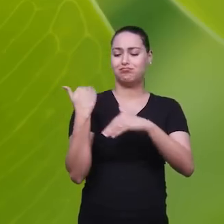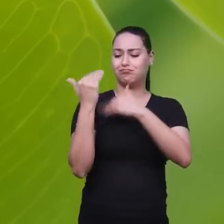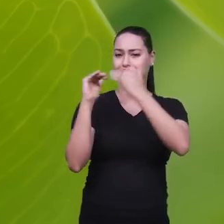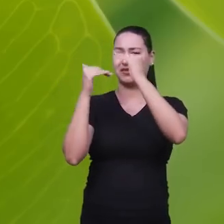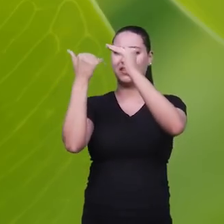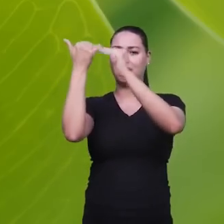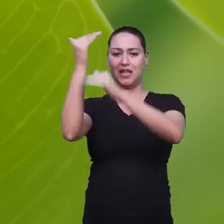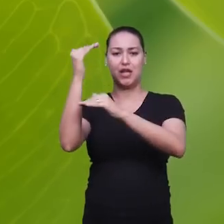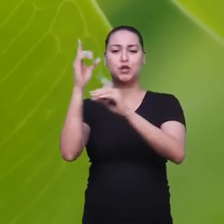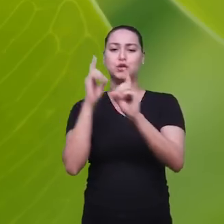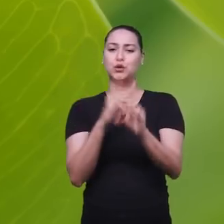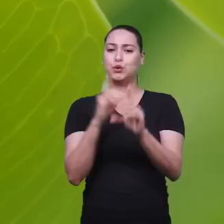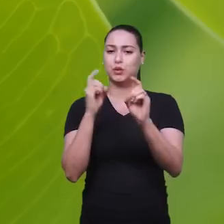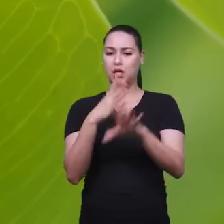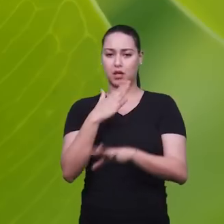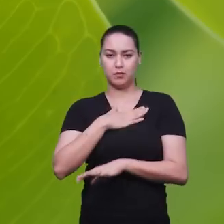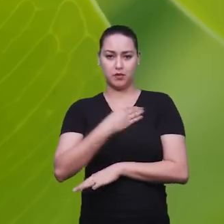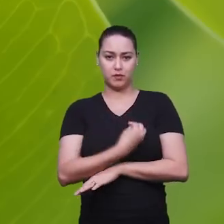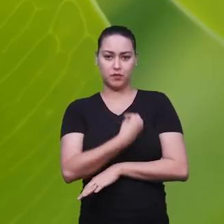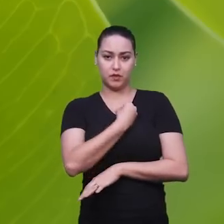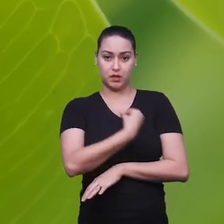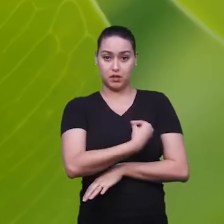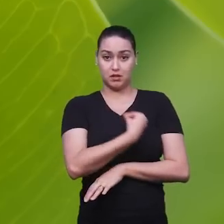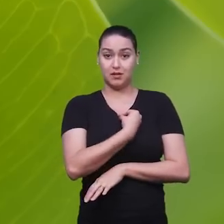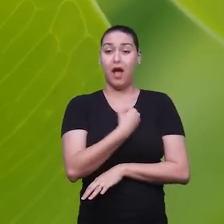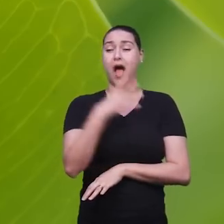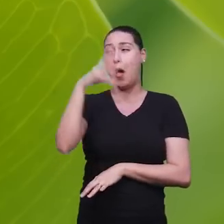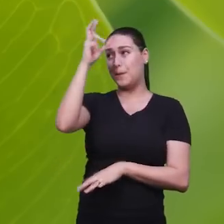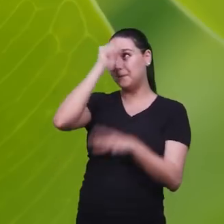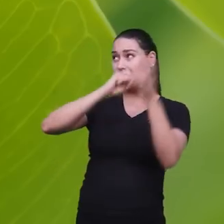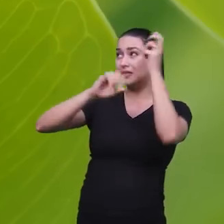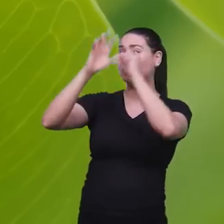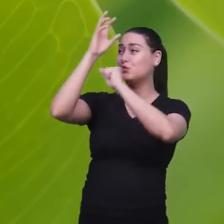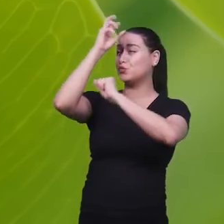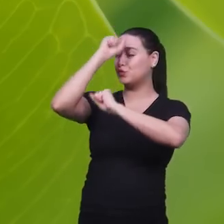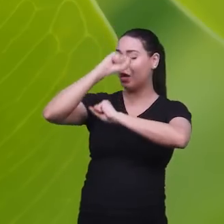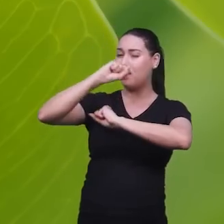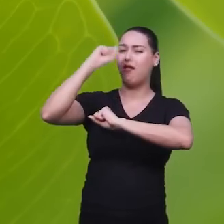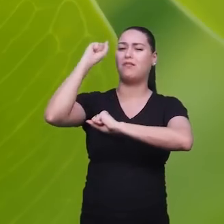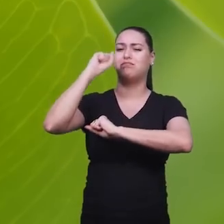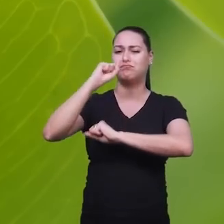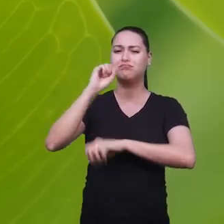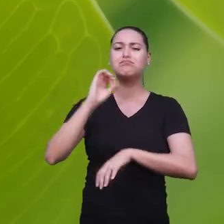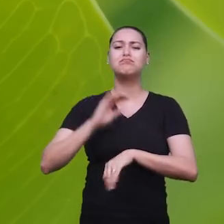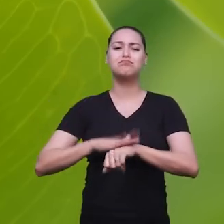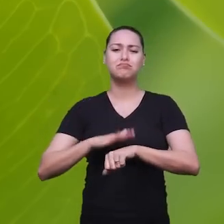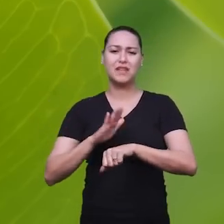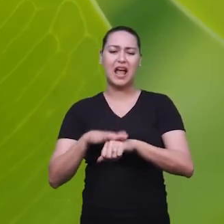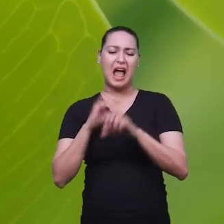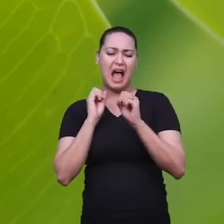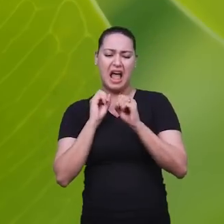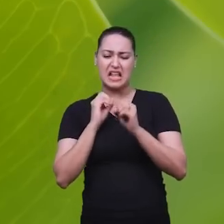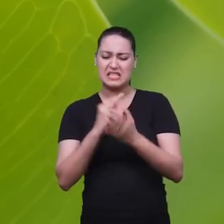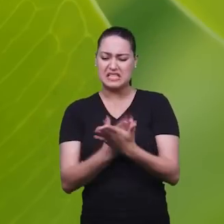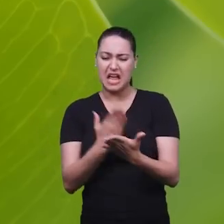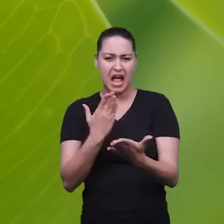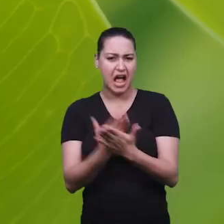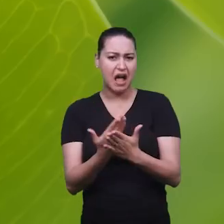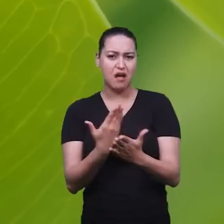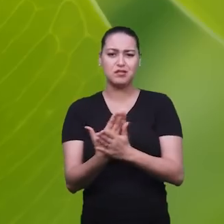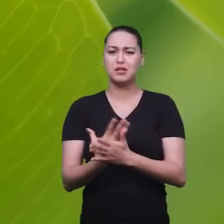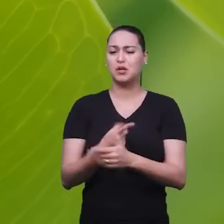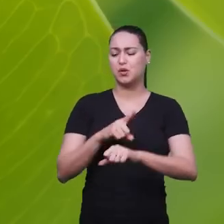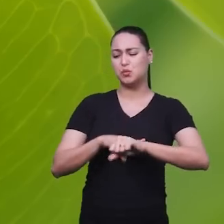de enriquecimento doutrinário para as nossas vidas. Um grande aprendizado, os quadros, as